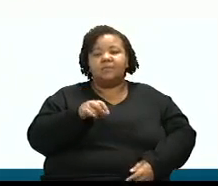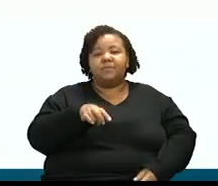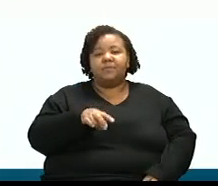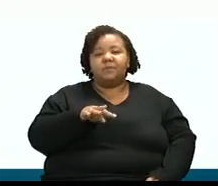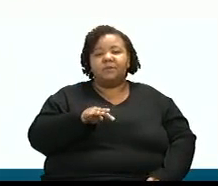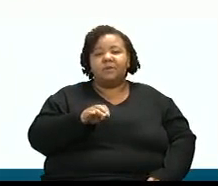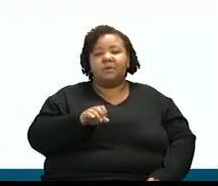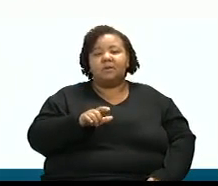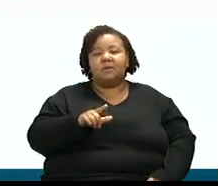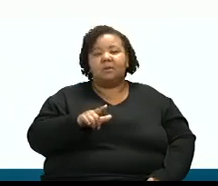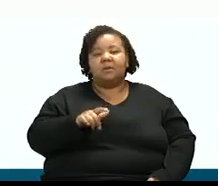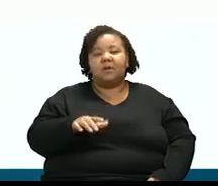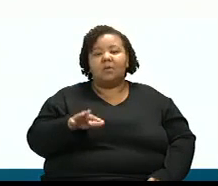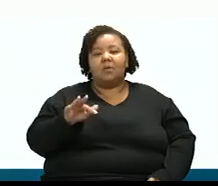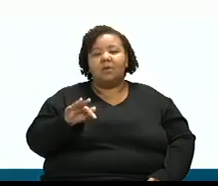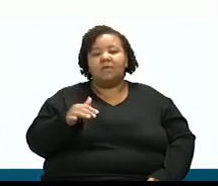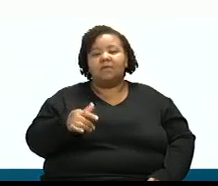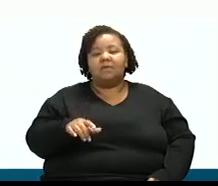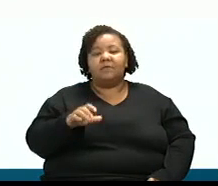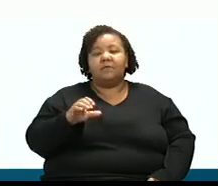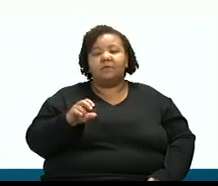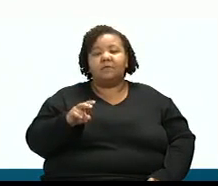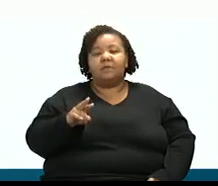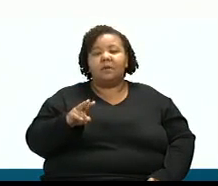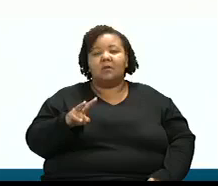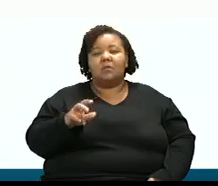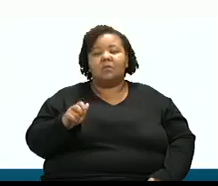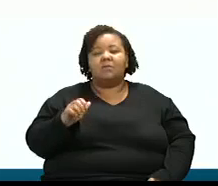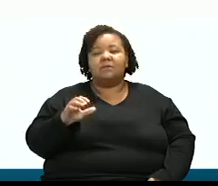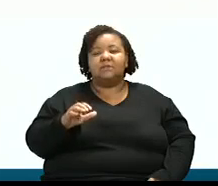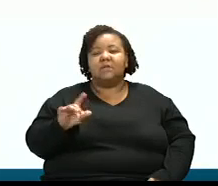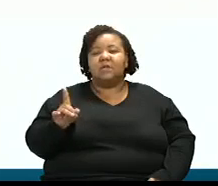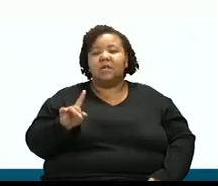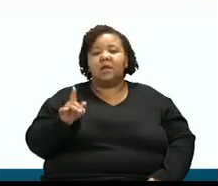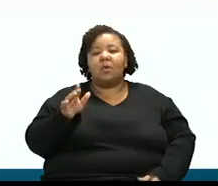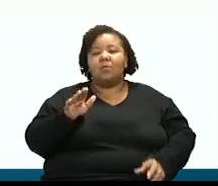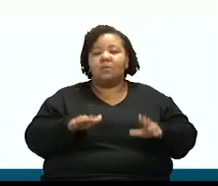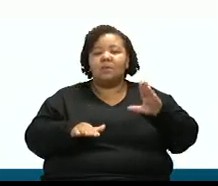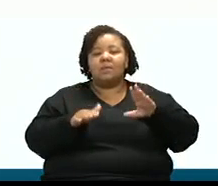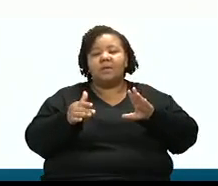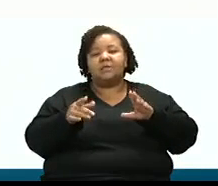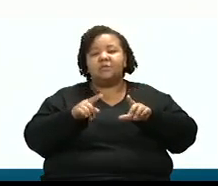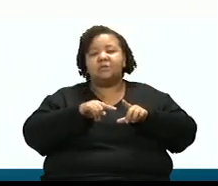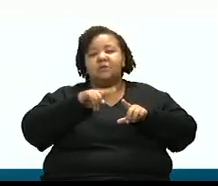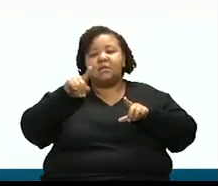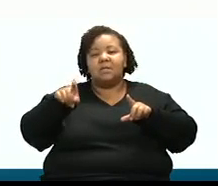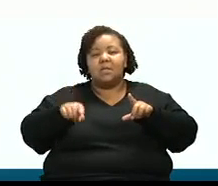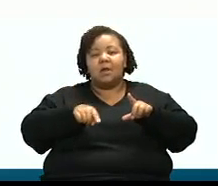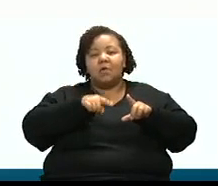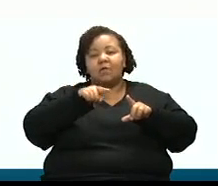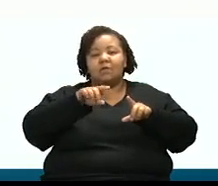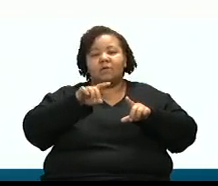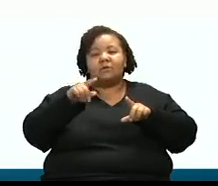F sobre a curva C não depende da curva, mas depende somente dos pontos inicial e